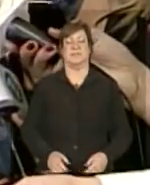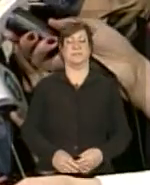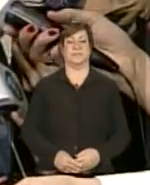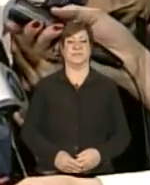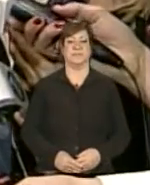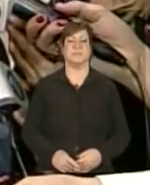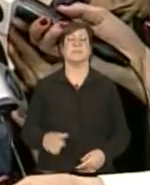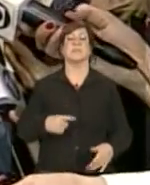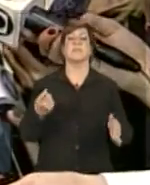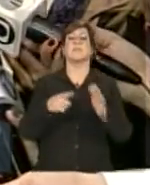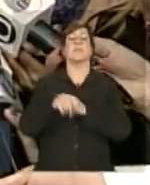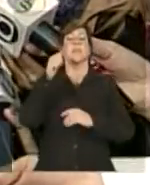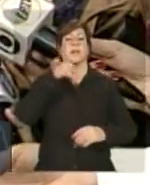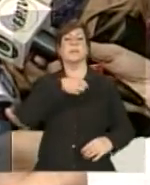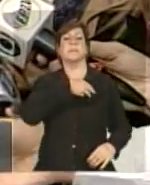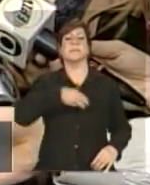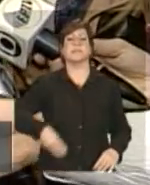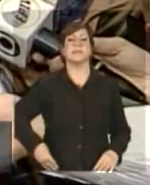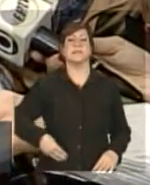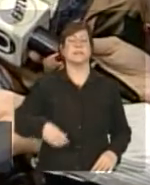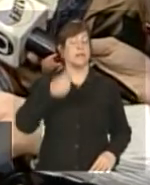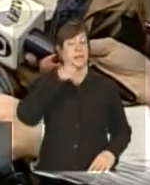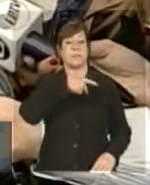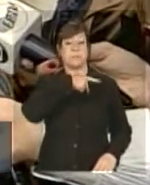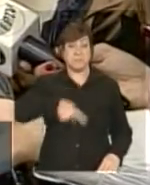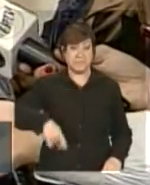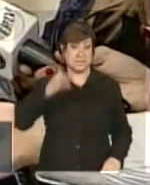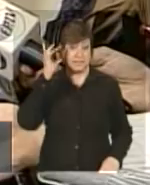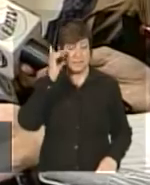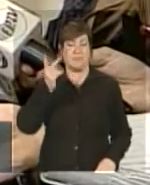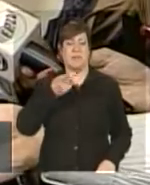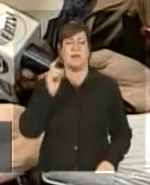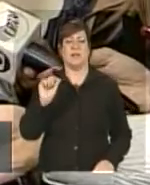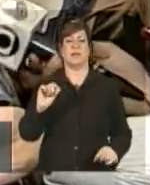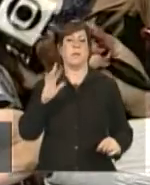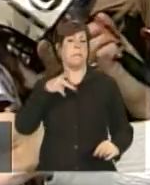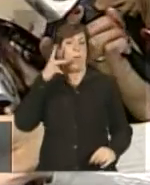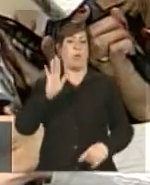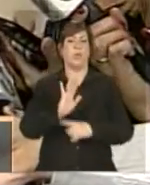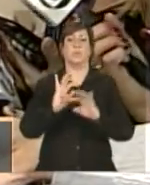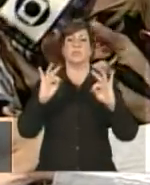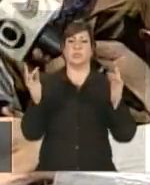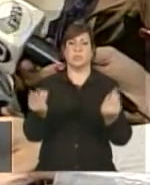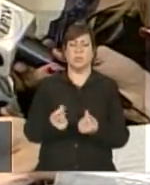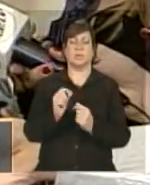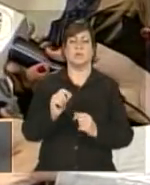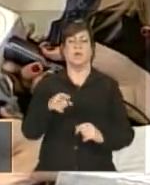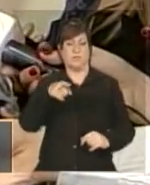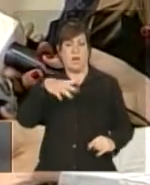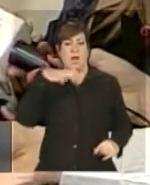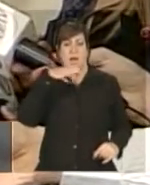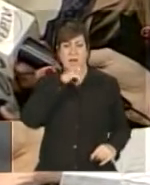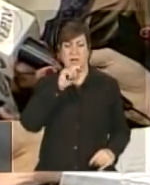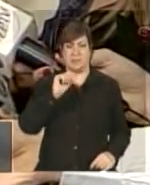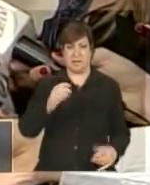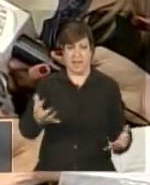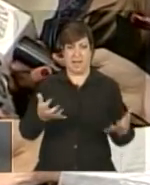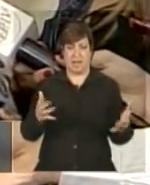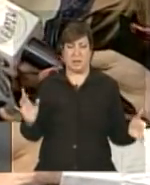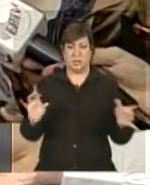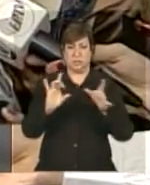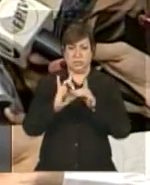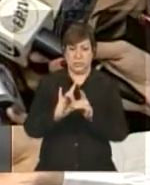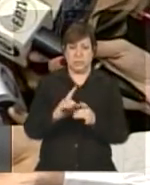a presidente Dilma falou que o governo é para todos, independentemente de política, de partido ou até de religião. A senhora quer se aproximar